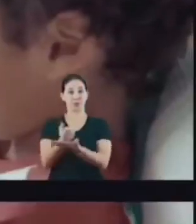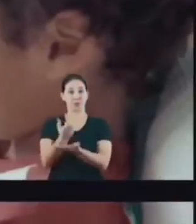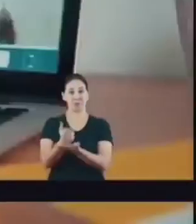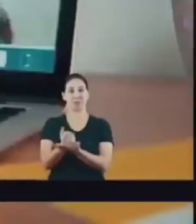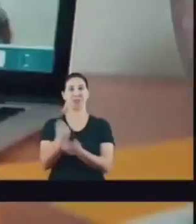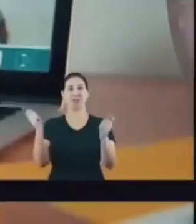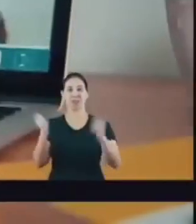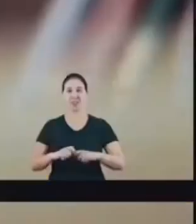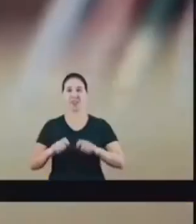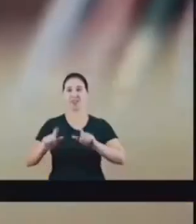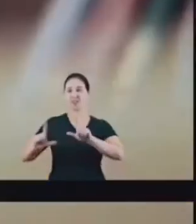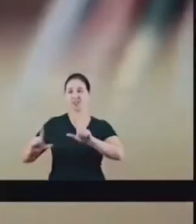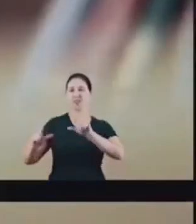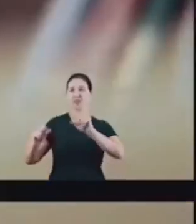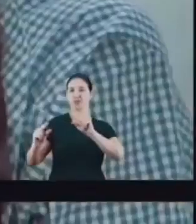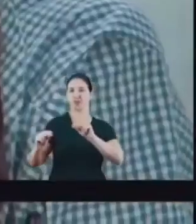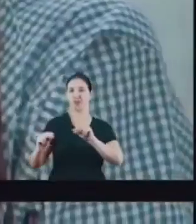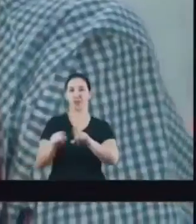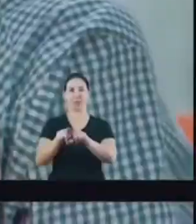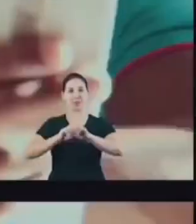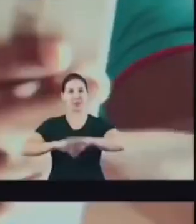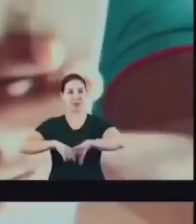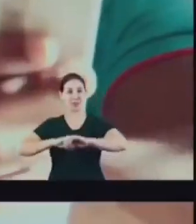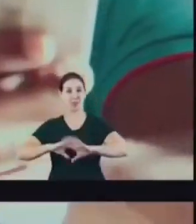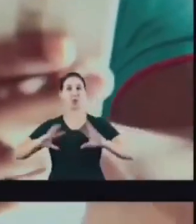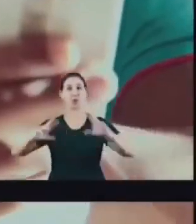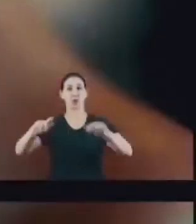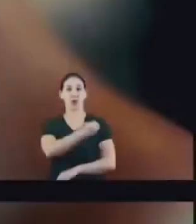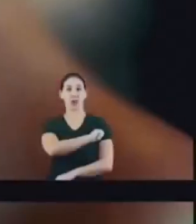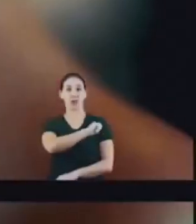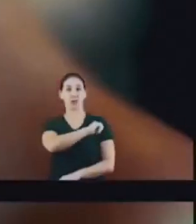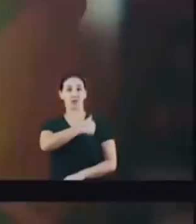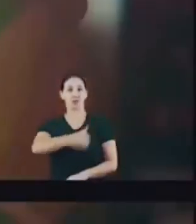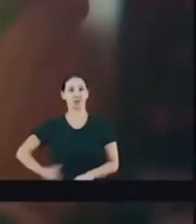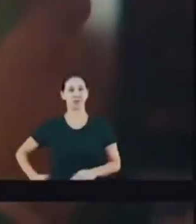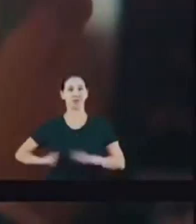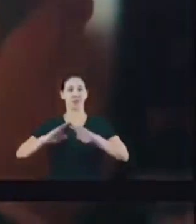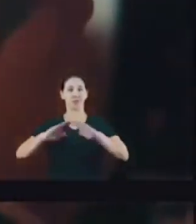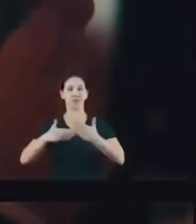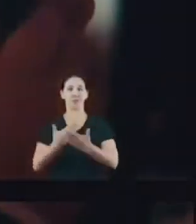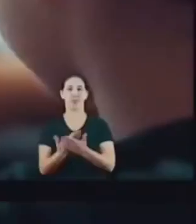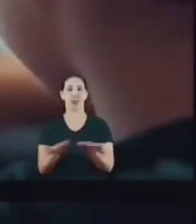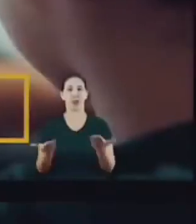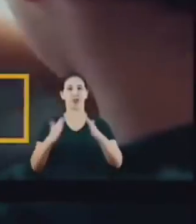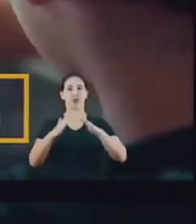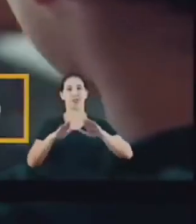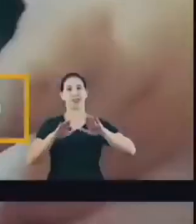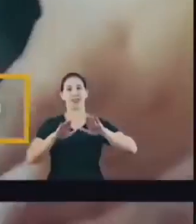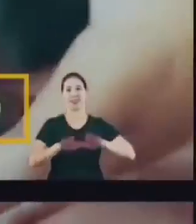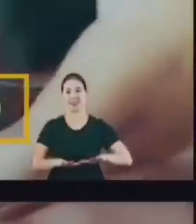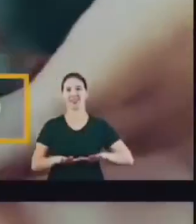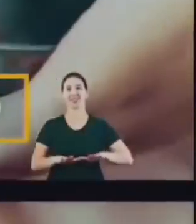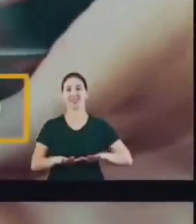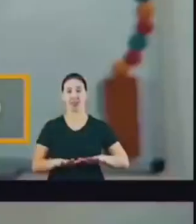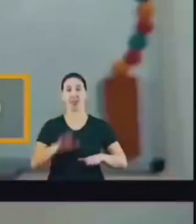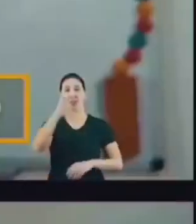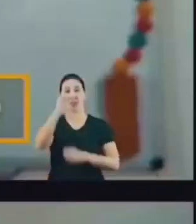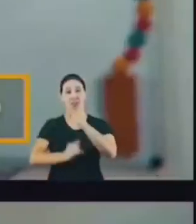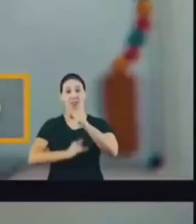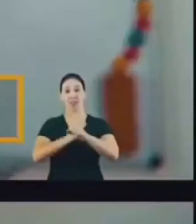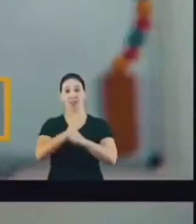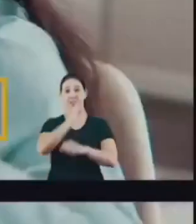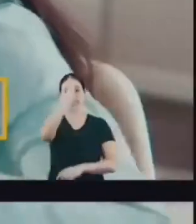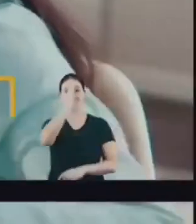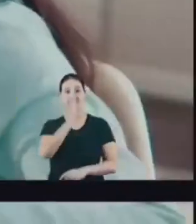de aulas com chats para todos os estudantes da rede pública de ensino durante a quarentena. O acesso à internet é gratuito